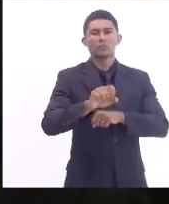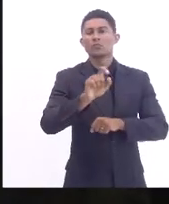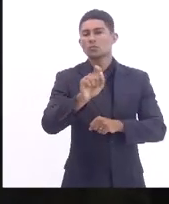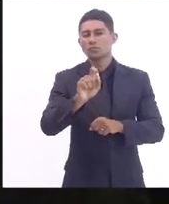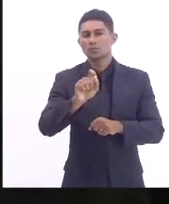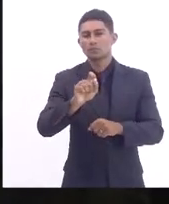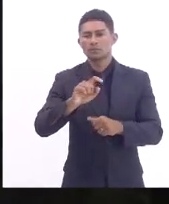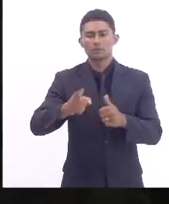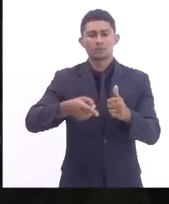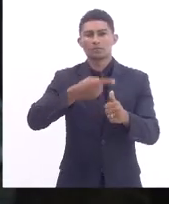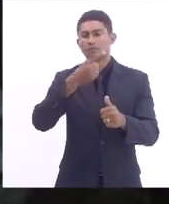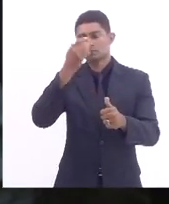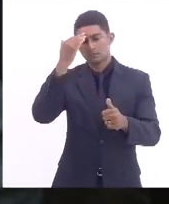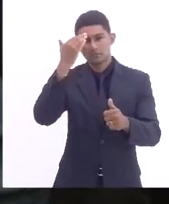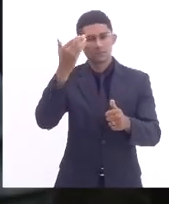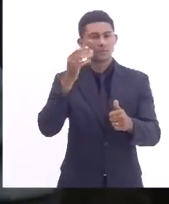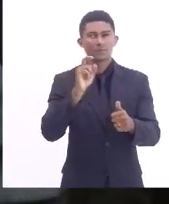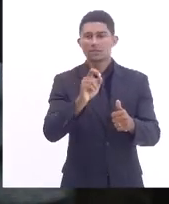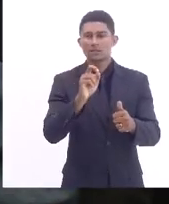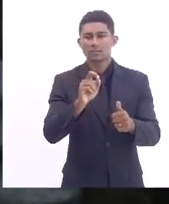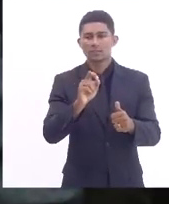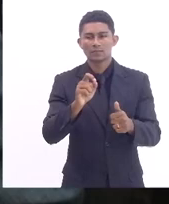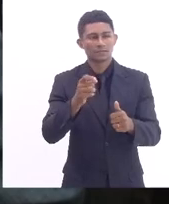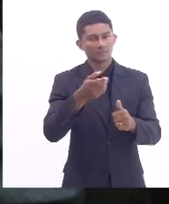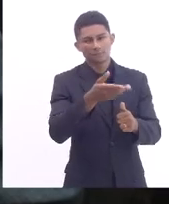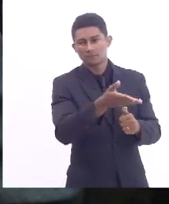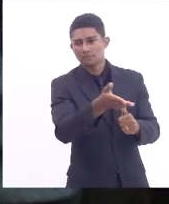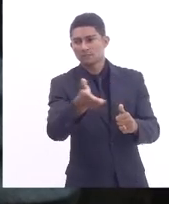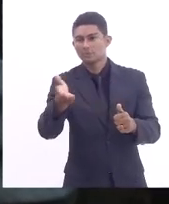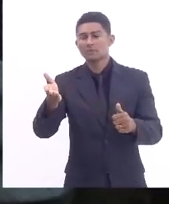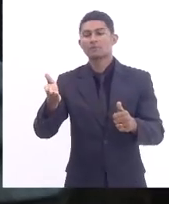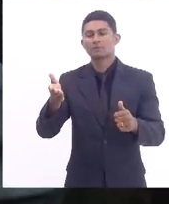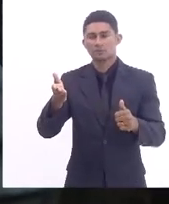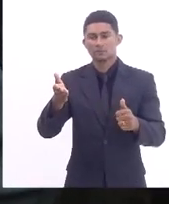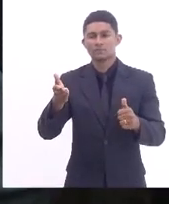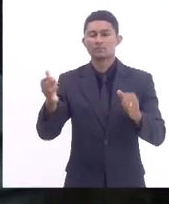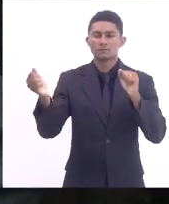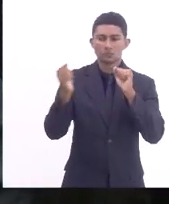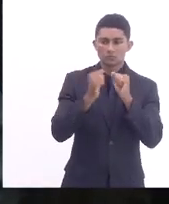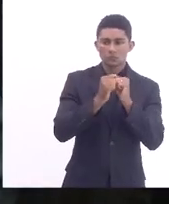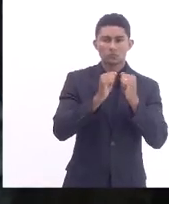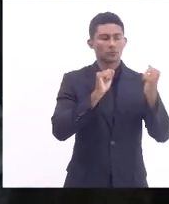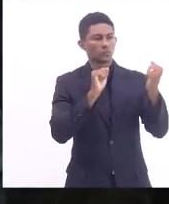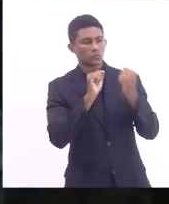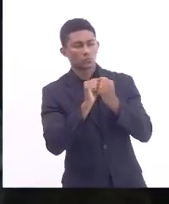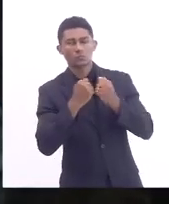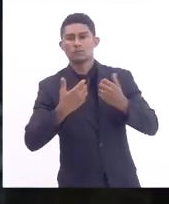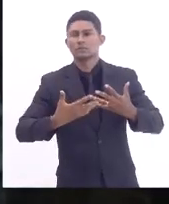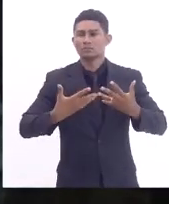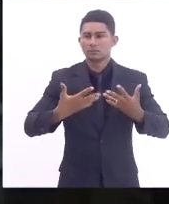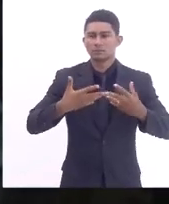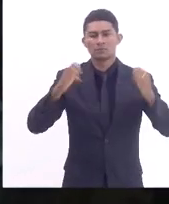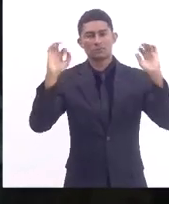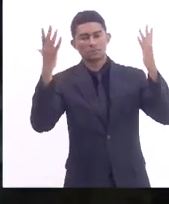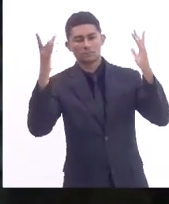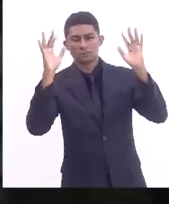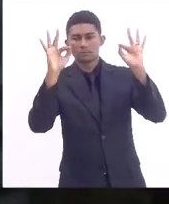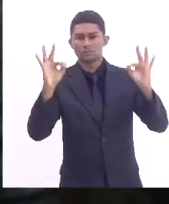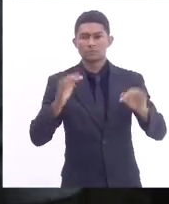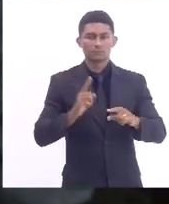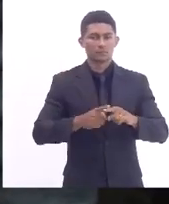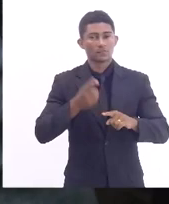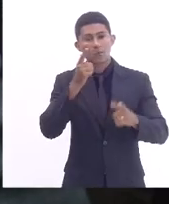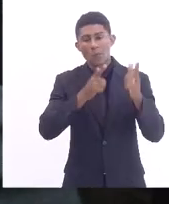primeiro como aqui já foi dito aqueles que estão aqui comemorando alegres com a gente que a gente